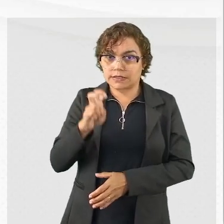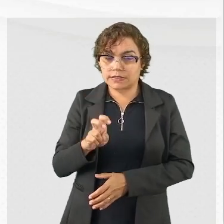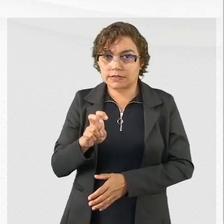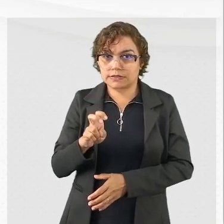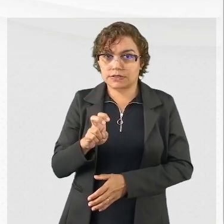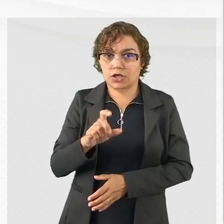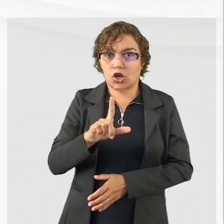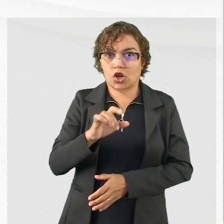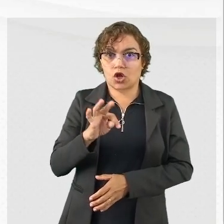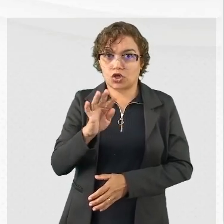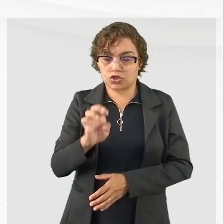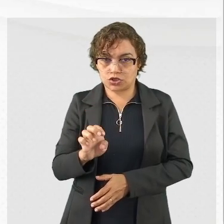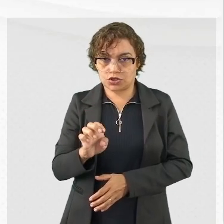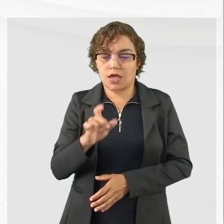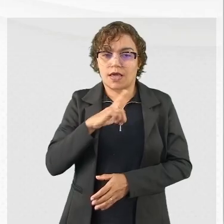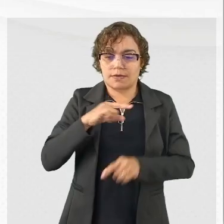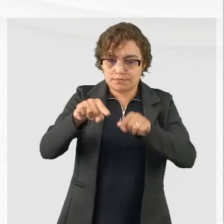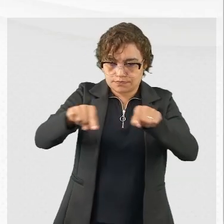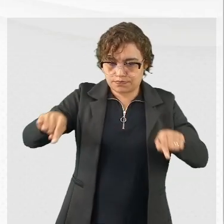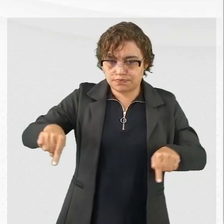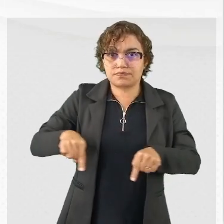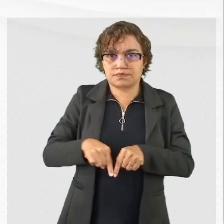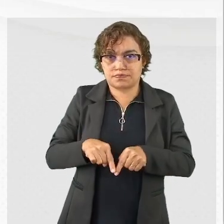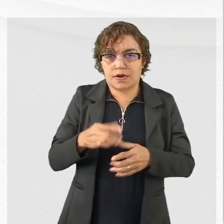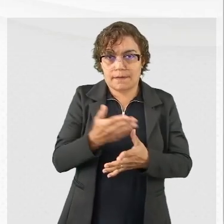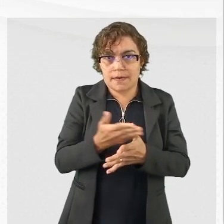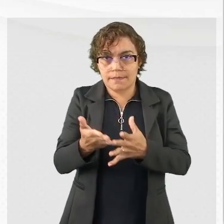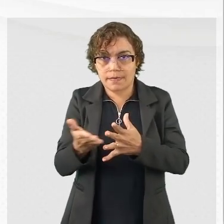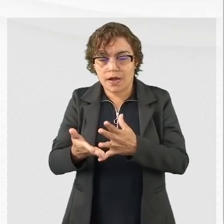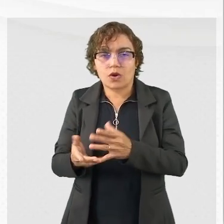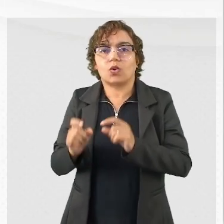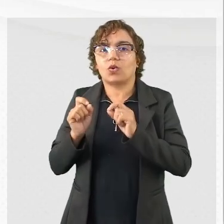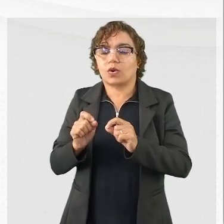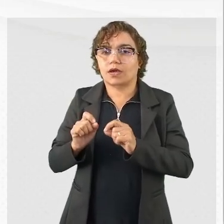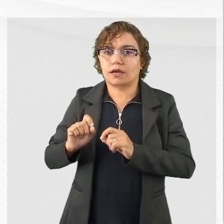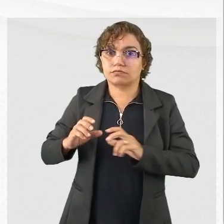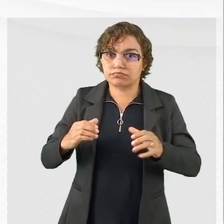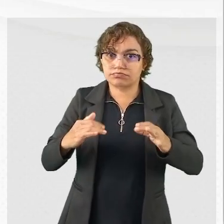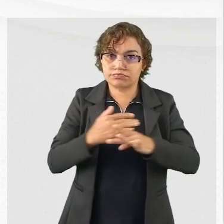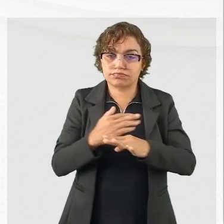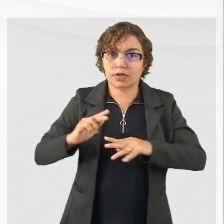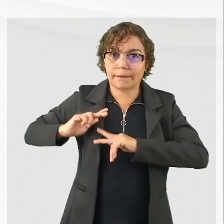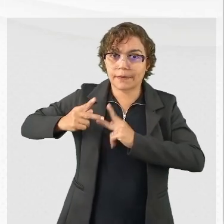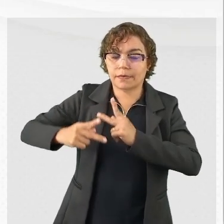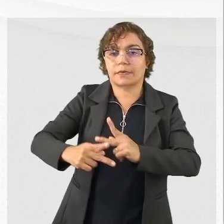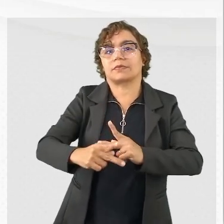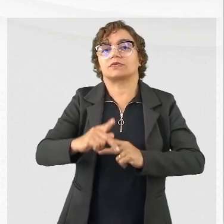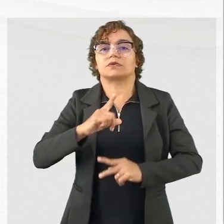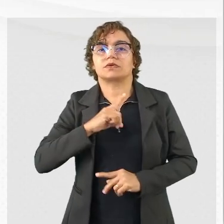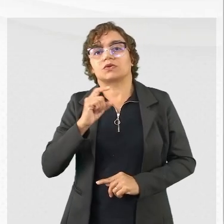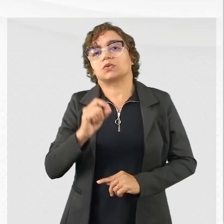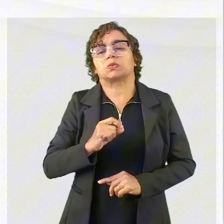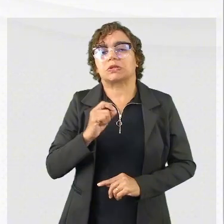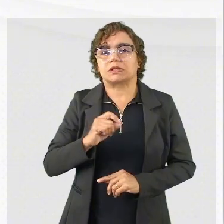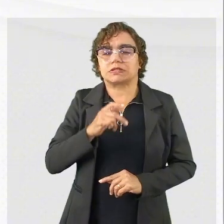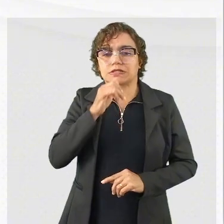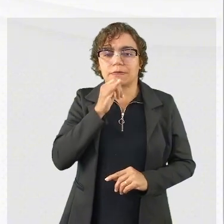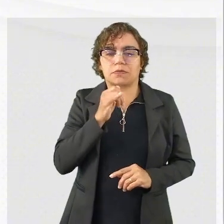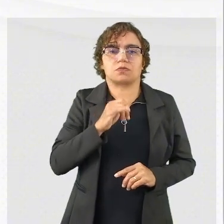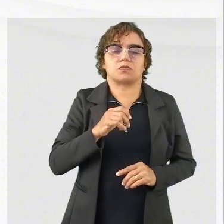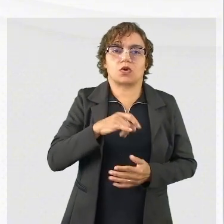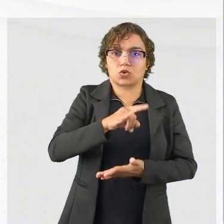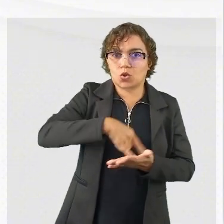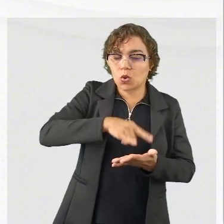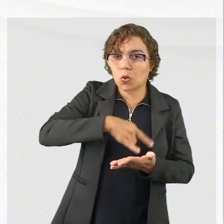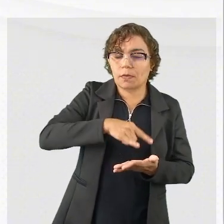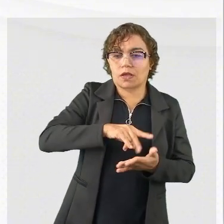que era a divisão do território. E essas capitanias hereditárias, elas eram, então, dadas, ou passadas, no